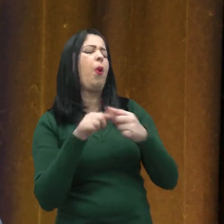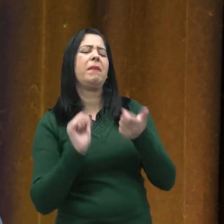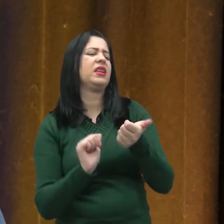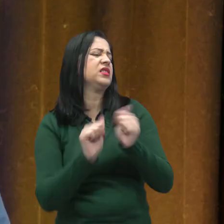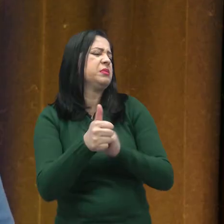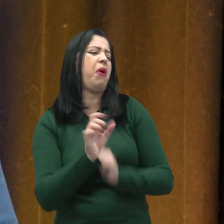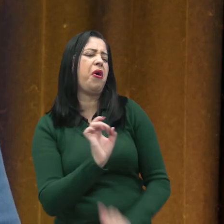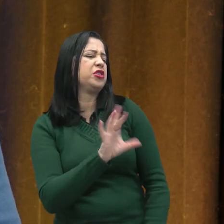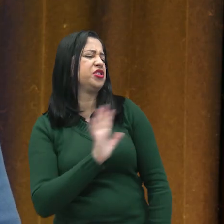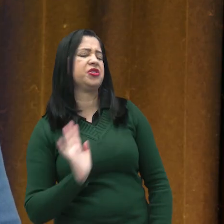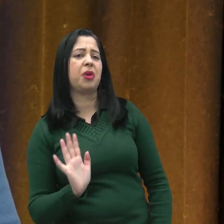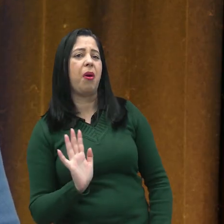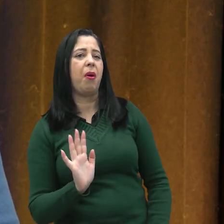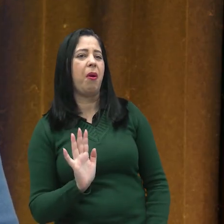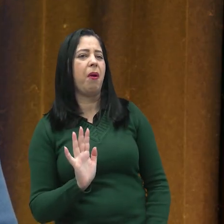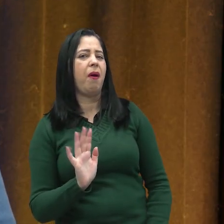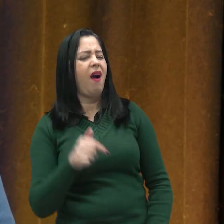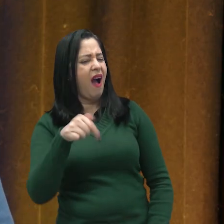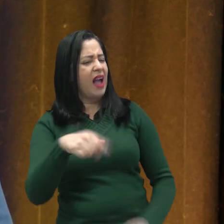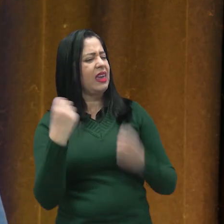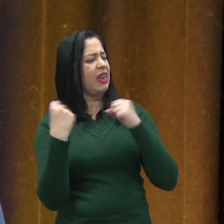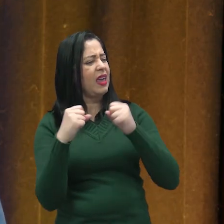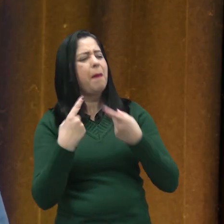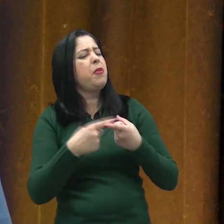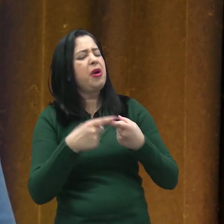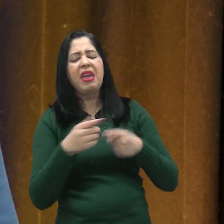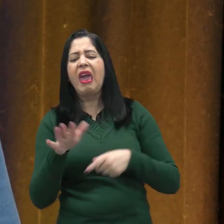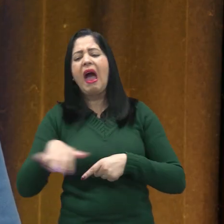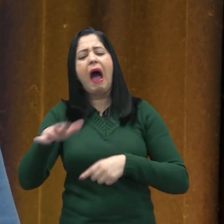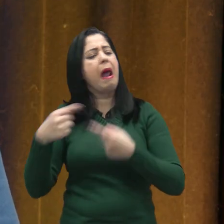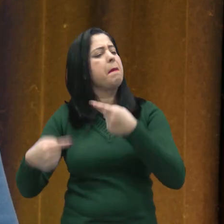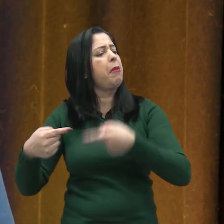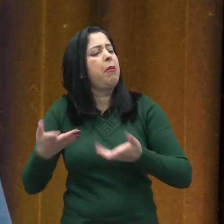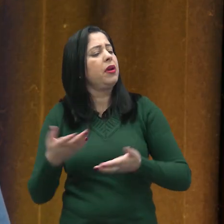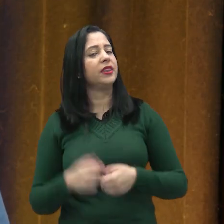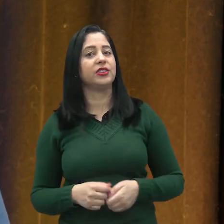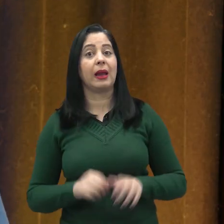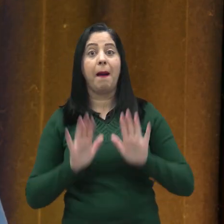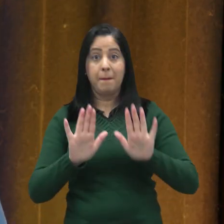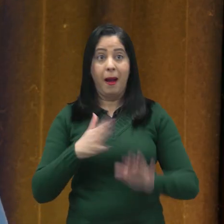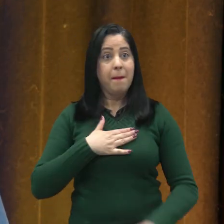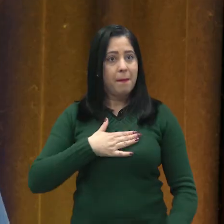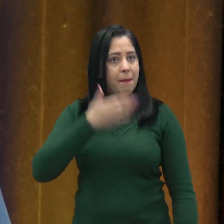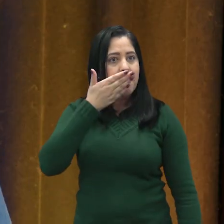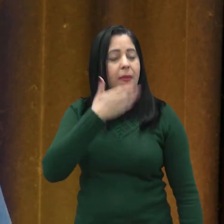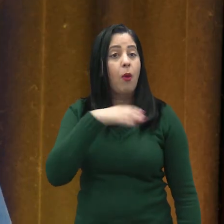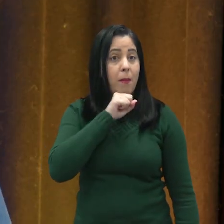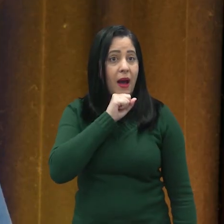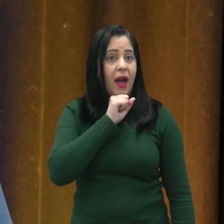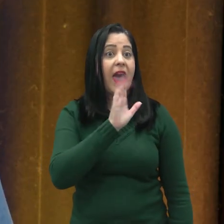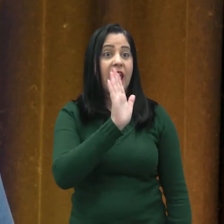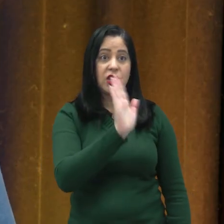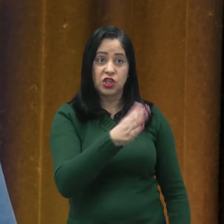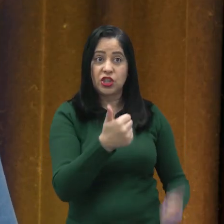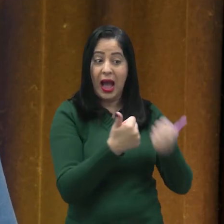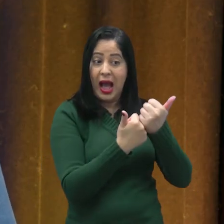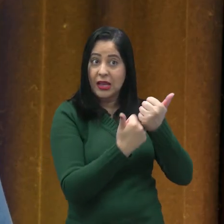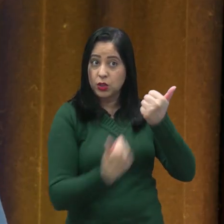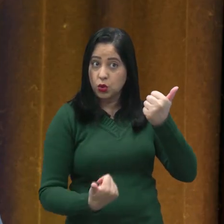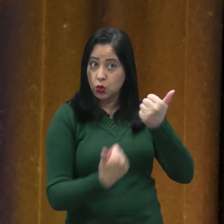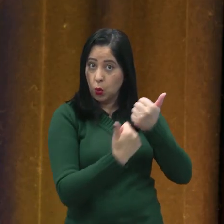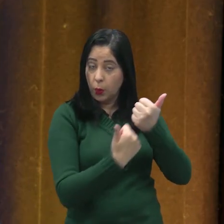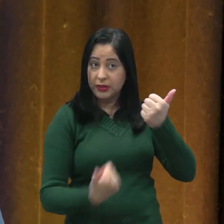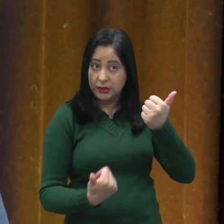a cidade, estamos aqui na academia, por que a política, né? E meu pai já tinha sido primeiro suplente de deputado federal